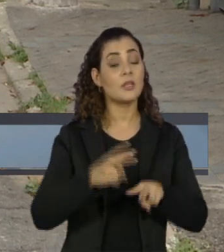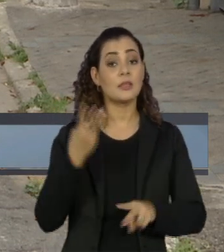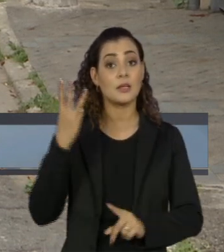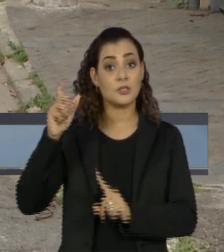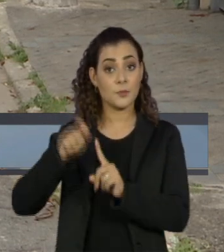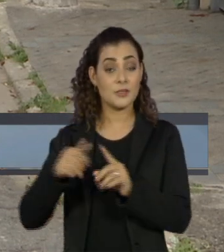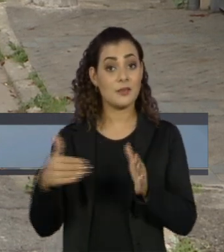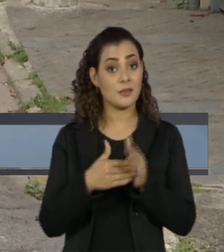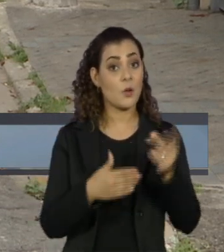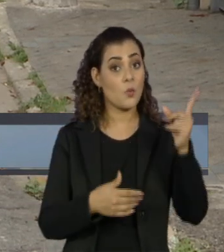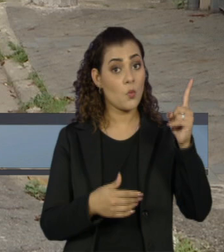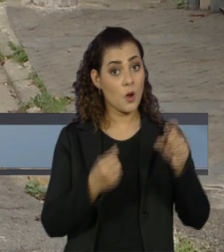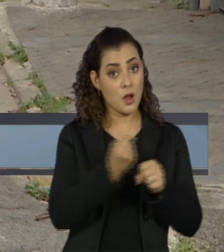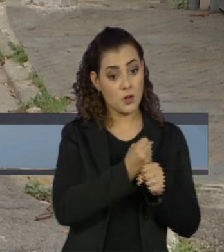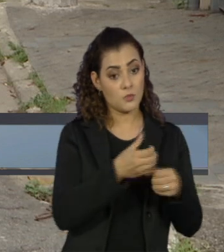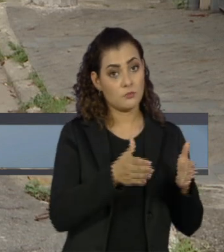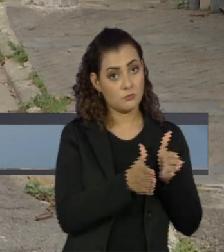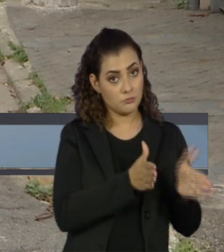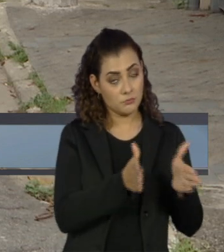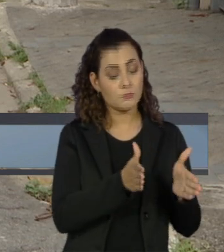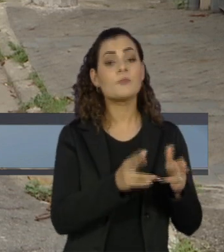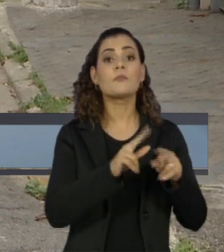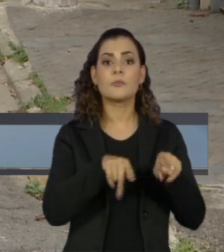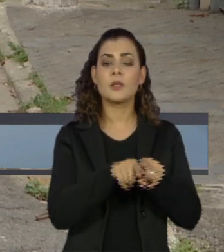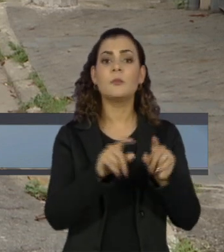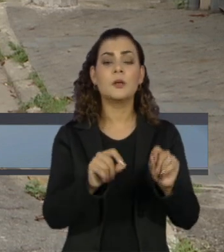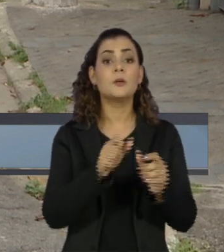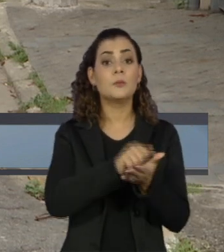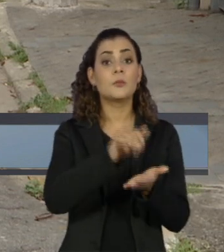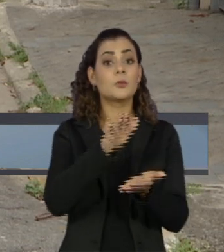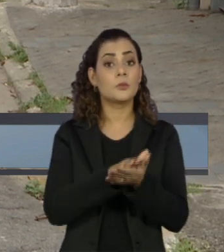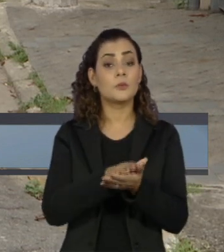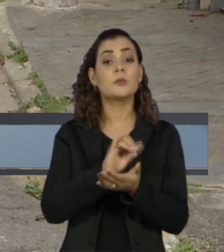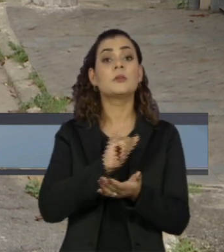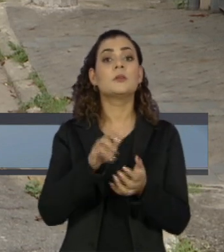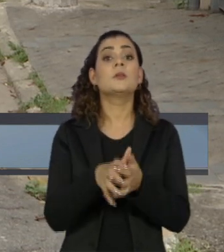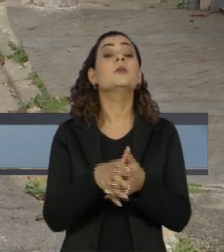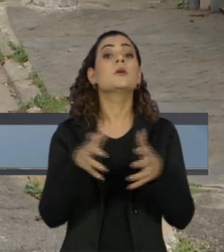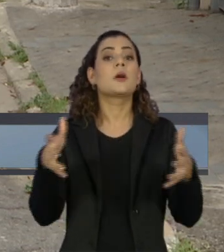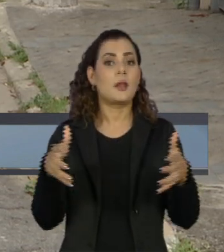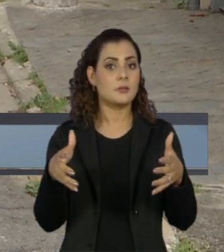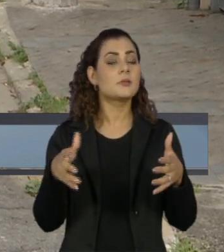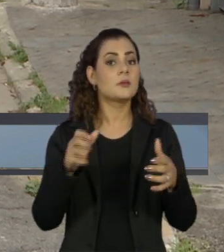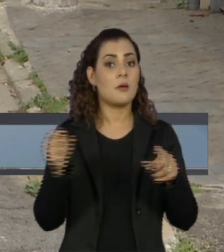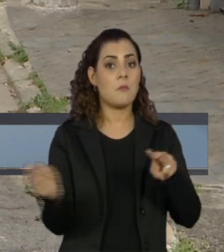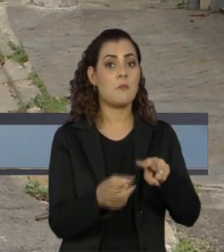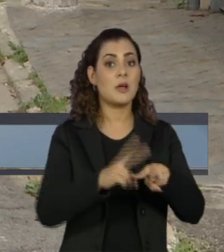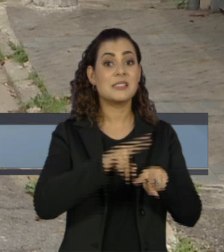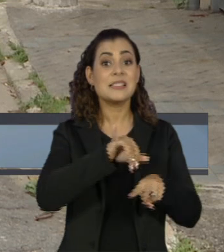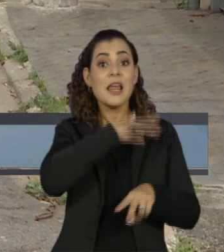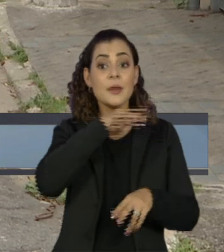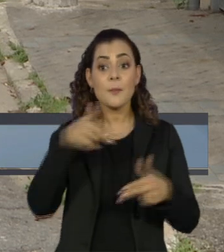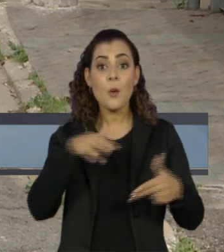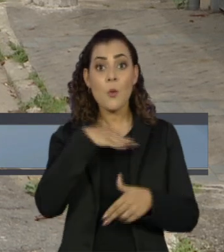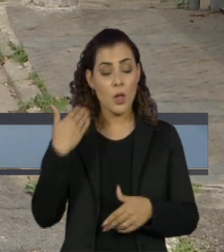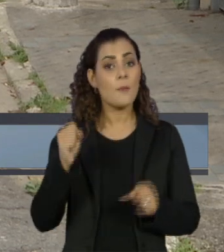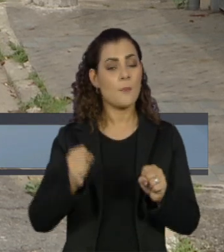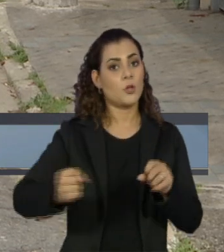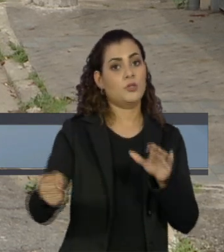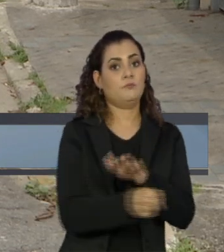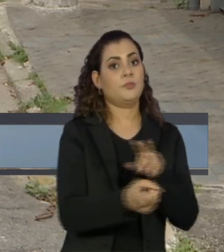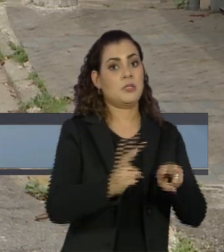três meses a um ano e multa que pode ser aumentada caso ocorra a morte do bicho